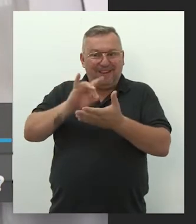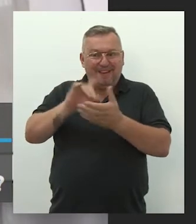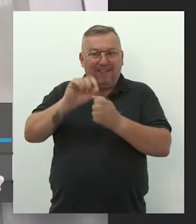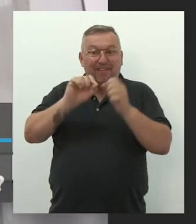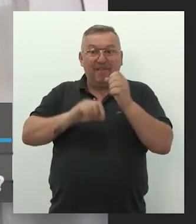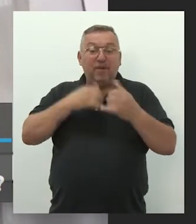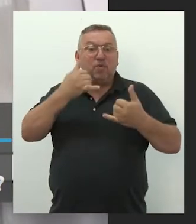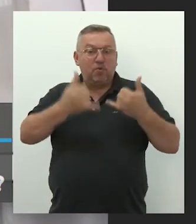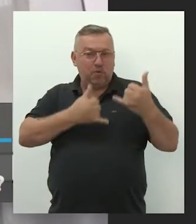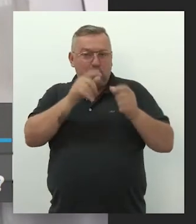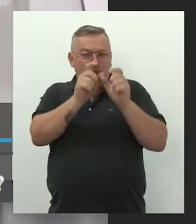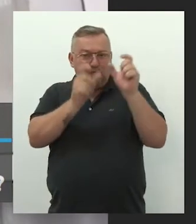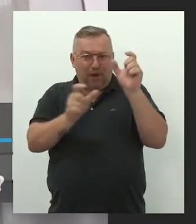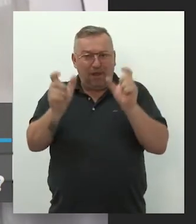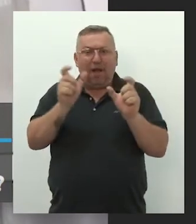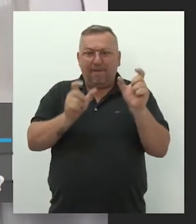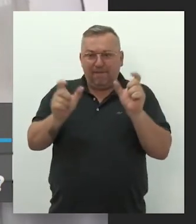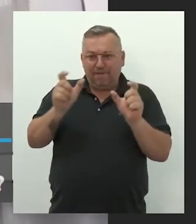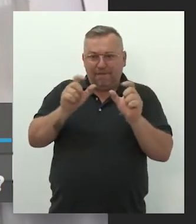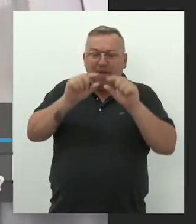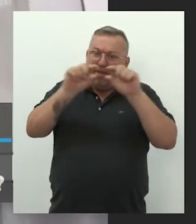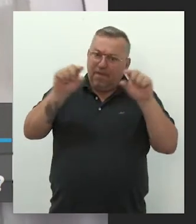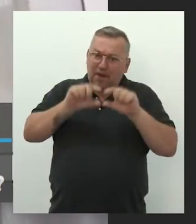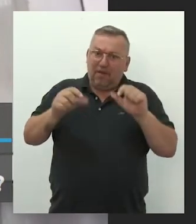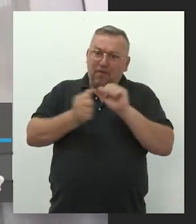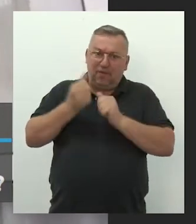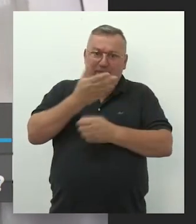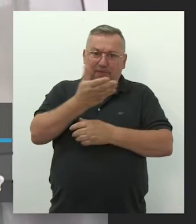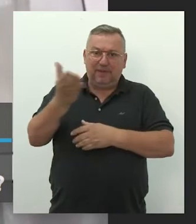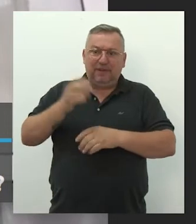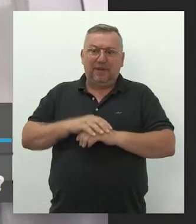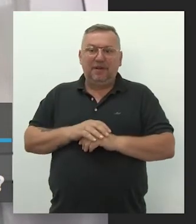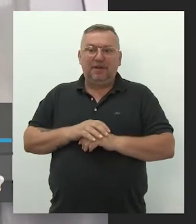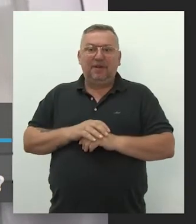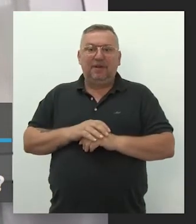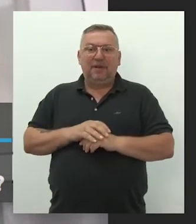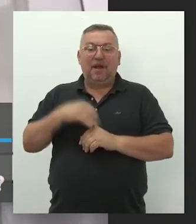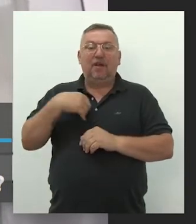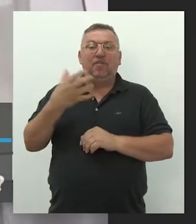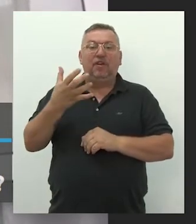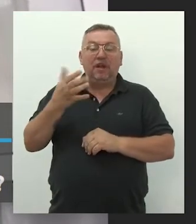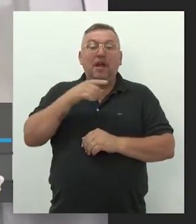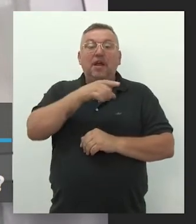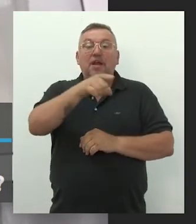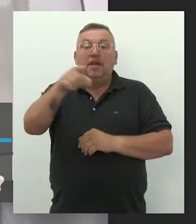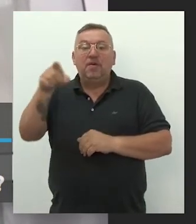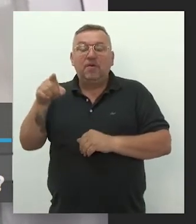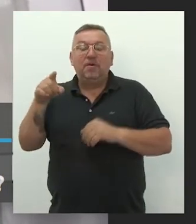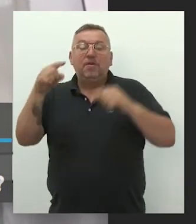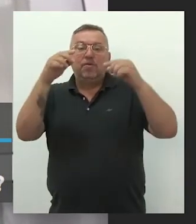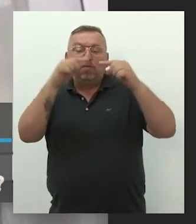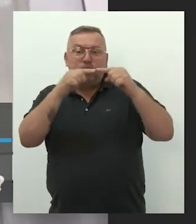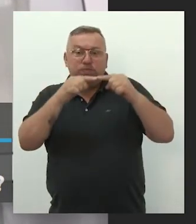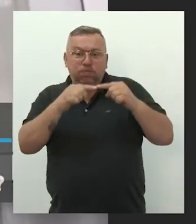um jogo de palavras, de frases com vocês. A gente quer que vocês relacionem